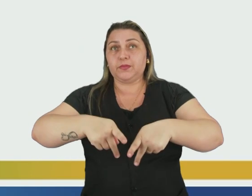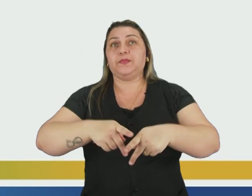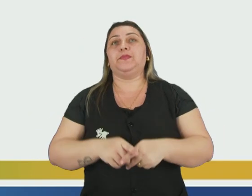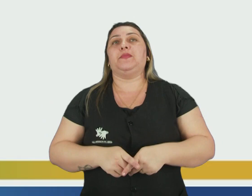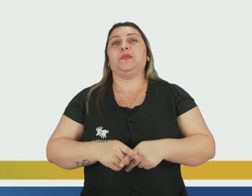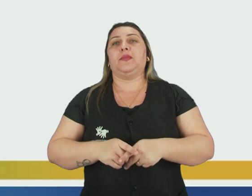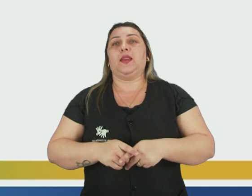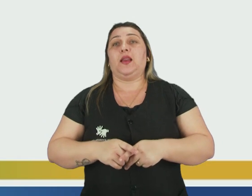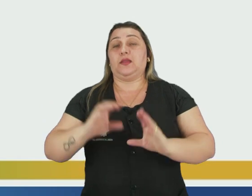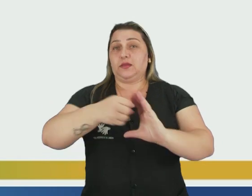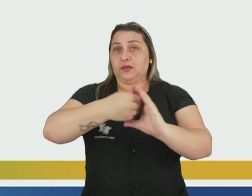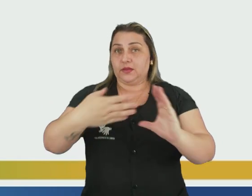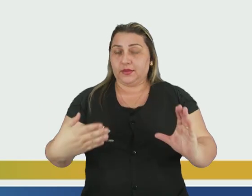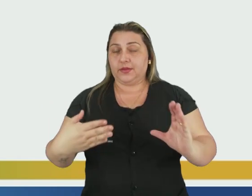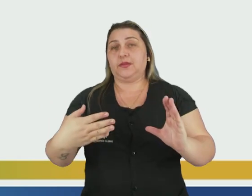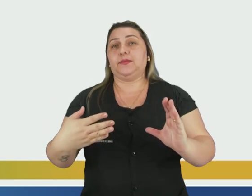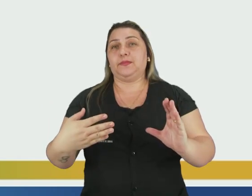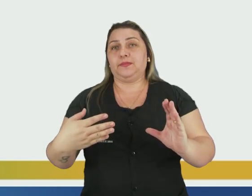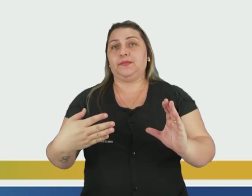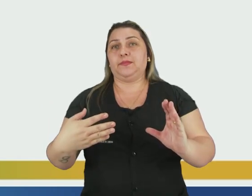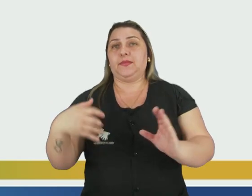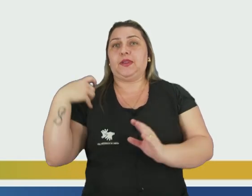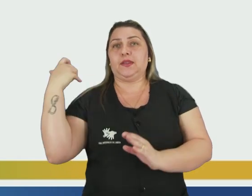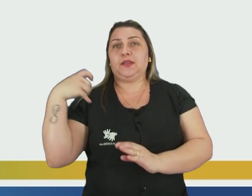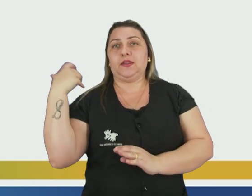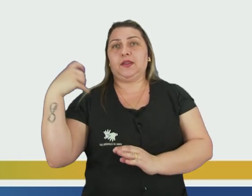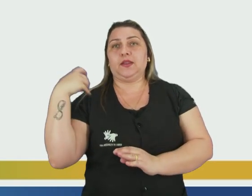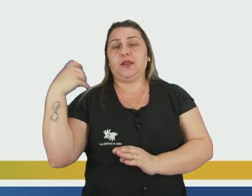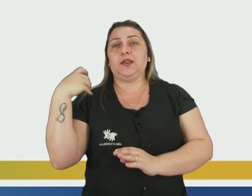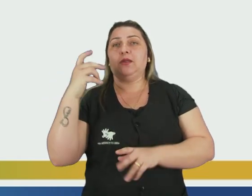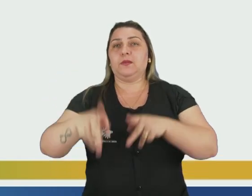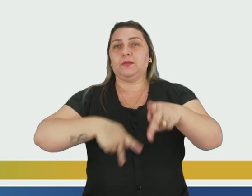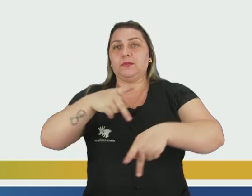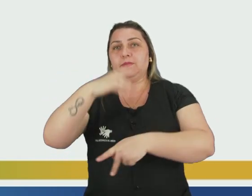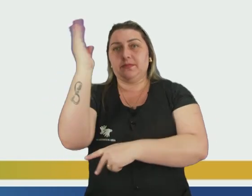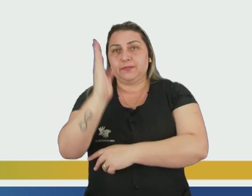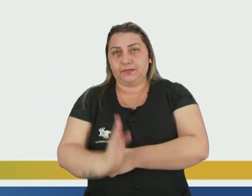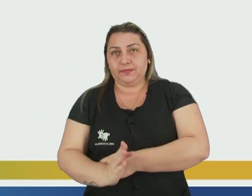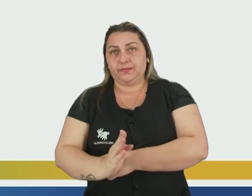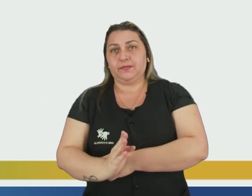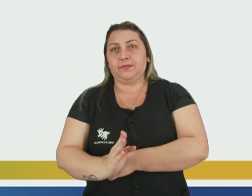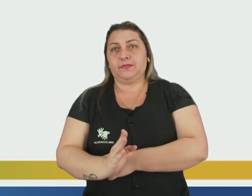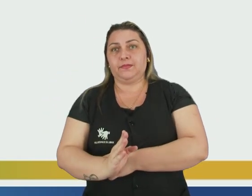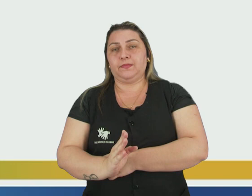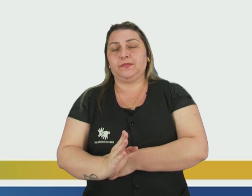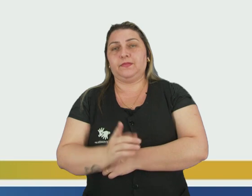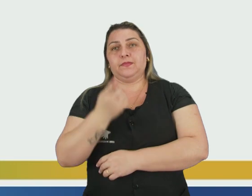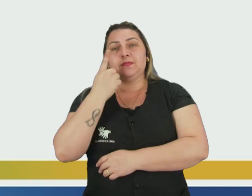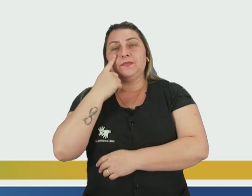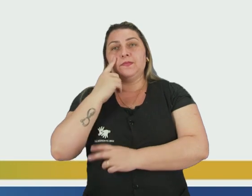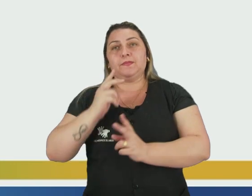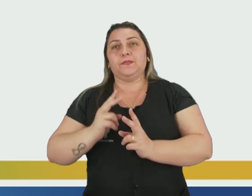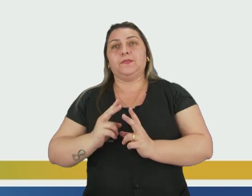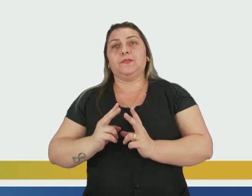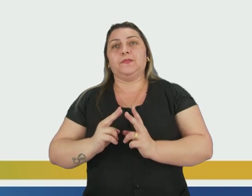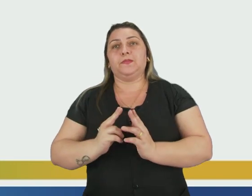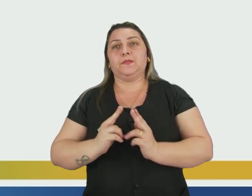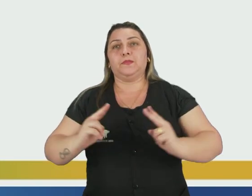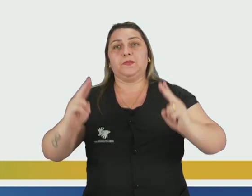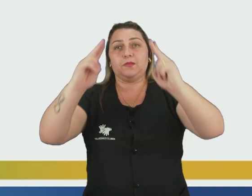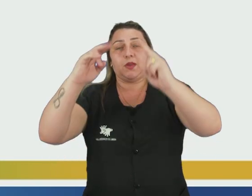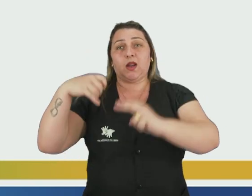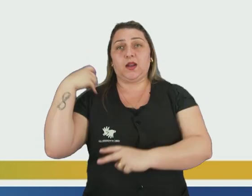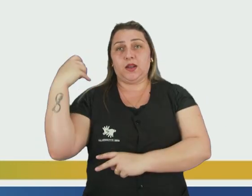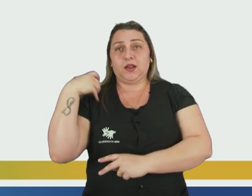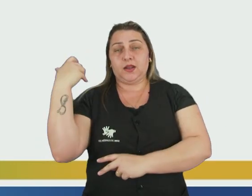E sobre as características de idade, né, da população brasileira, né? A gente analisa isso através da pirâmide etária. Então,